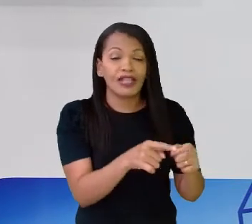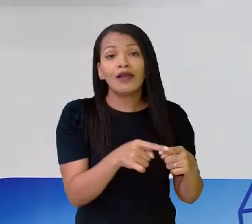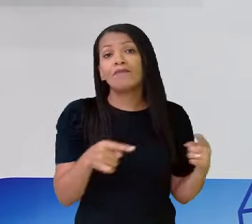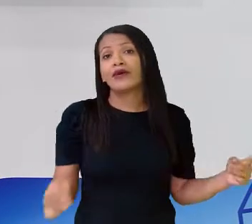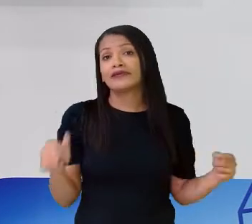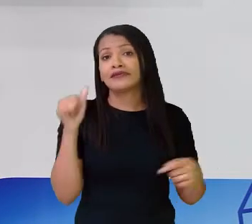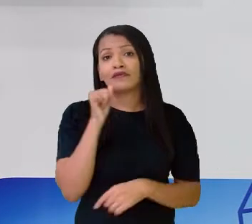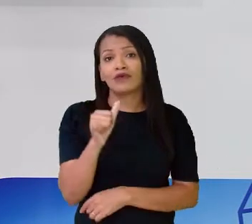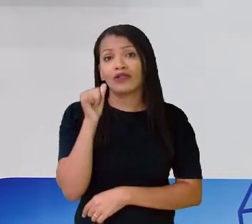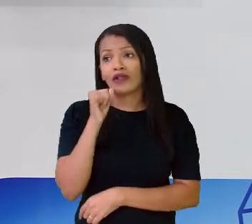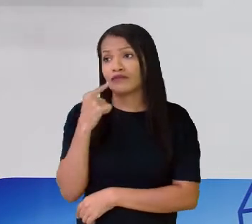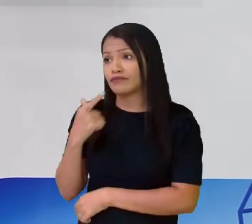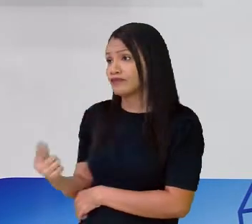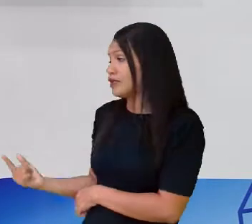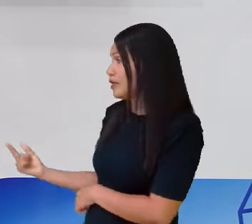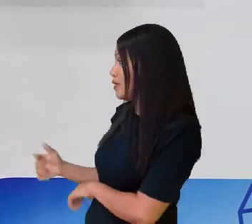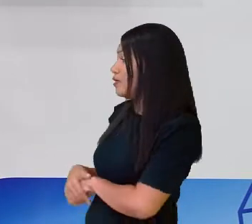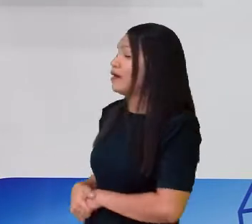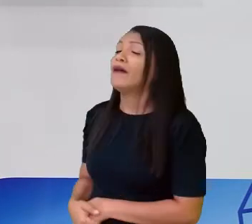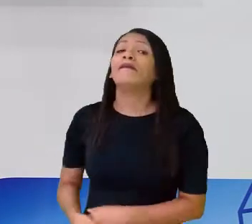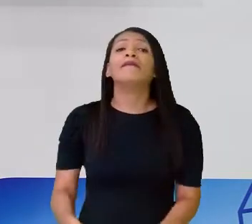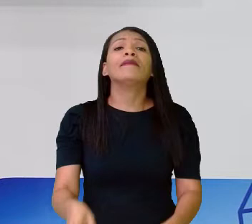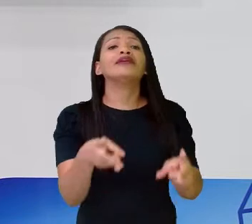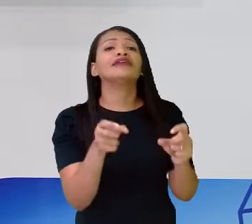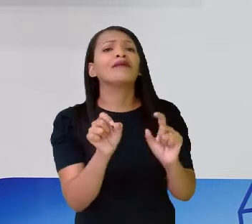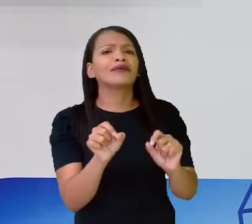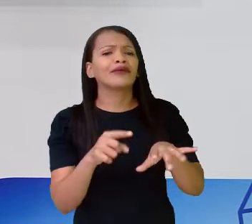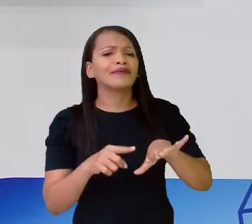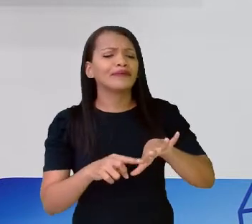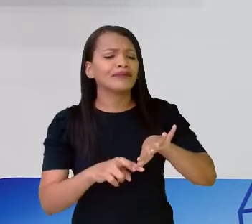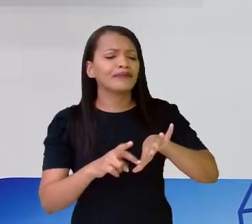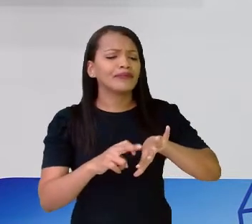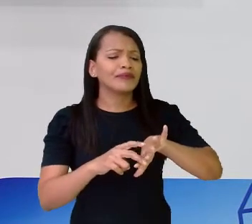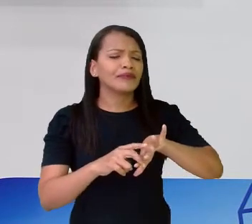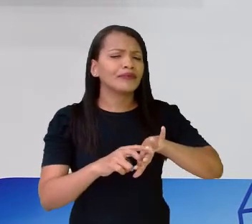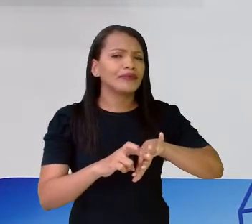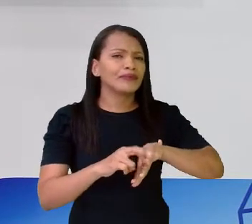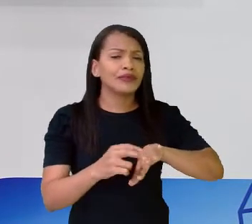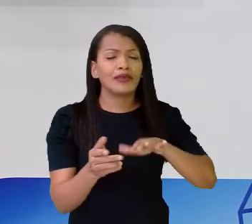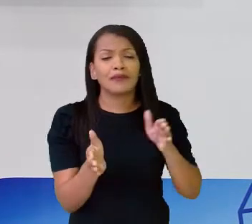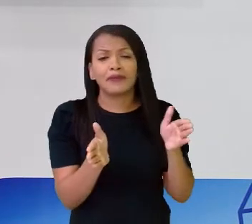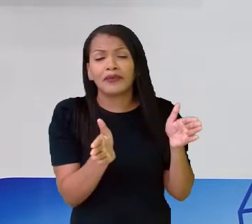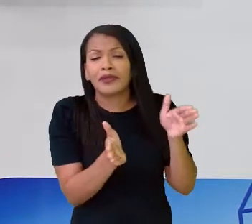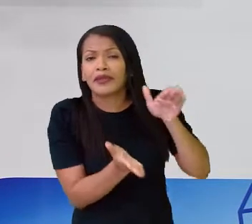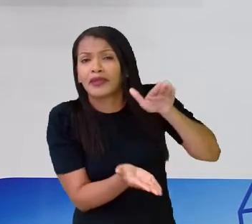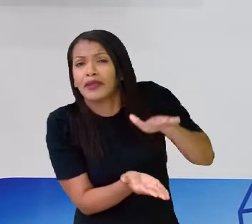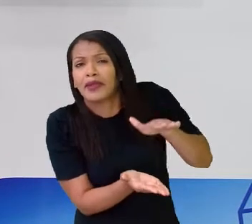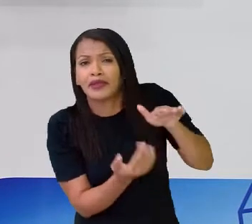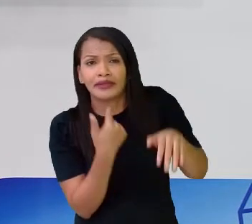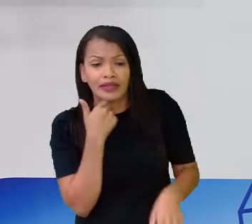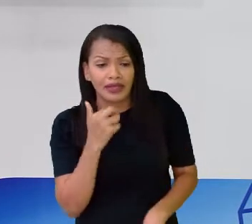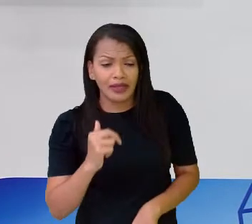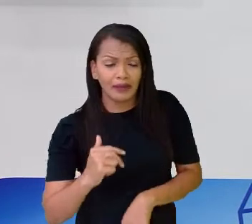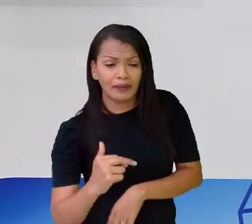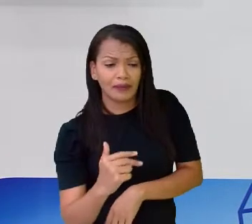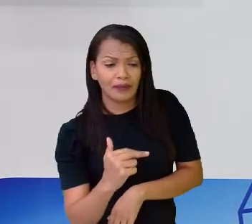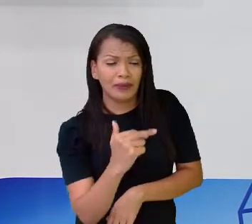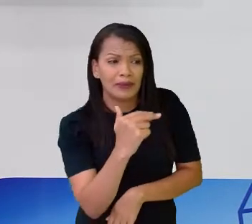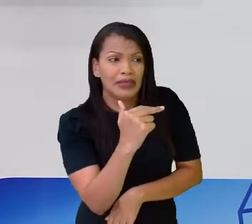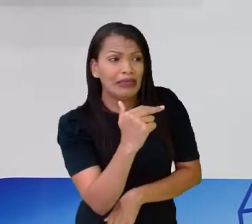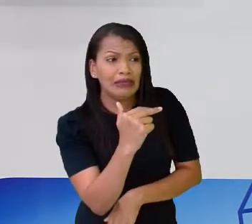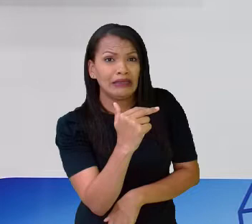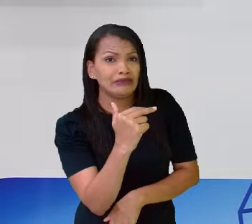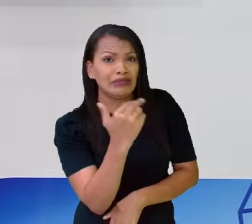mocinha aqui, olha, a gente observa que a escada que foi destinada a ela é bem pequenininha, nem chega